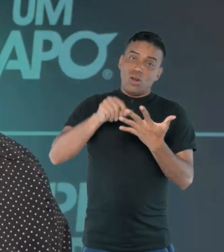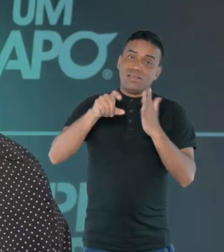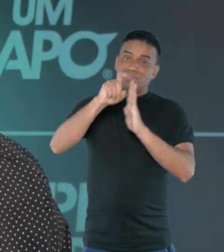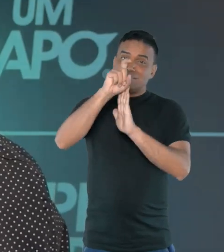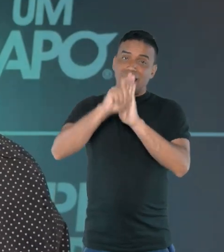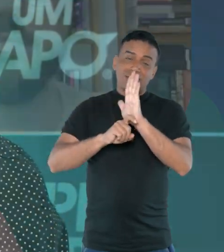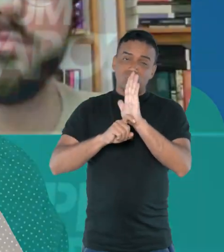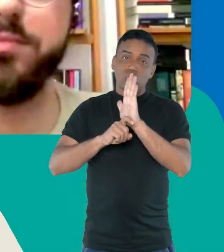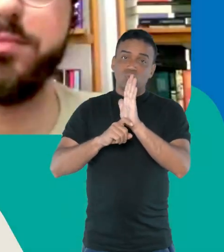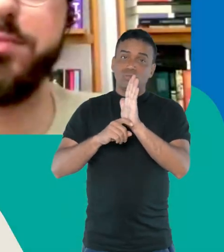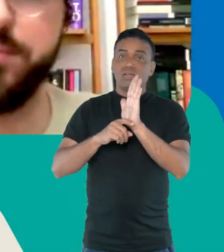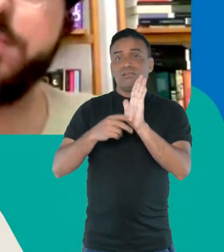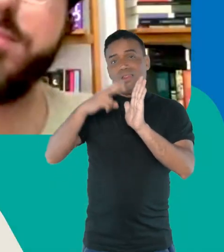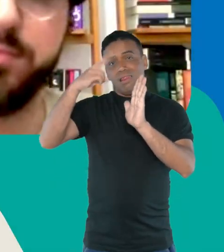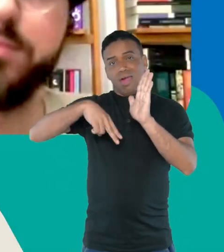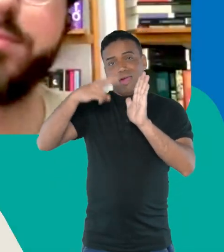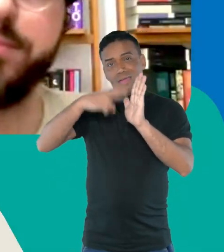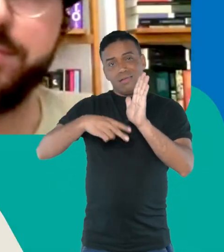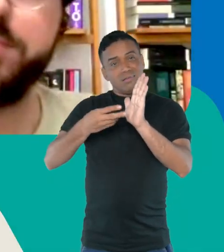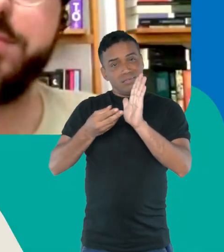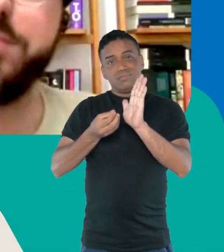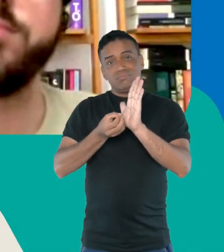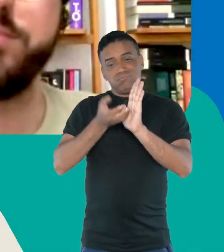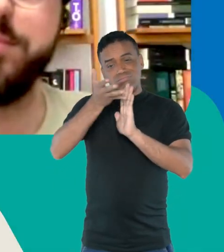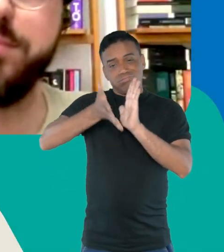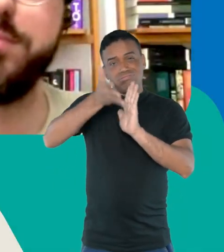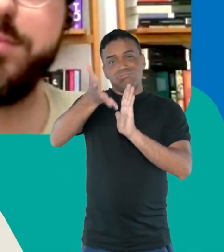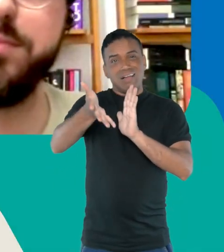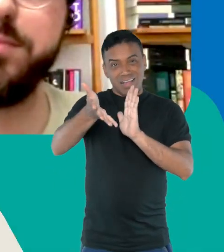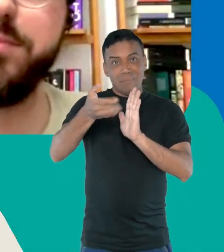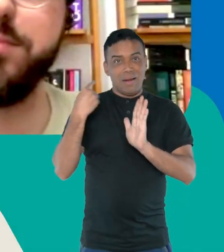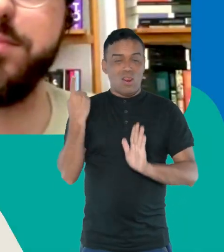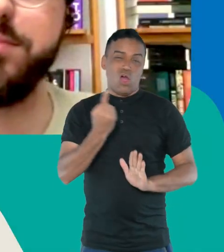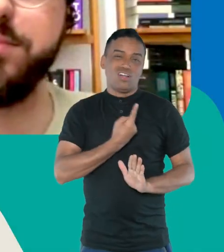você trouxesse para a gente um trecho que